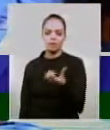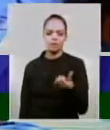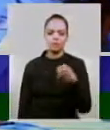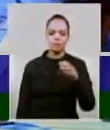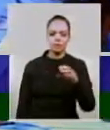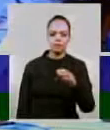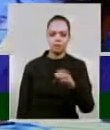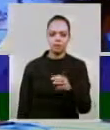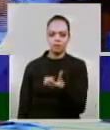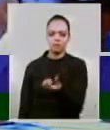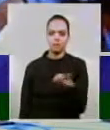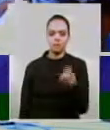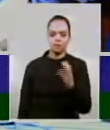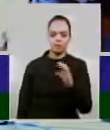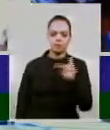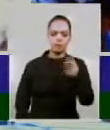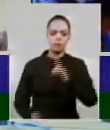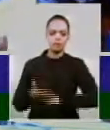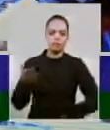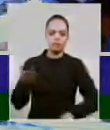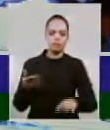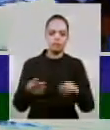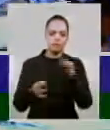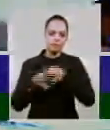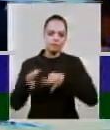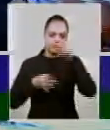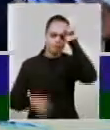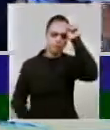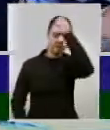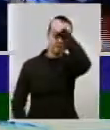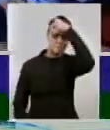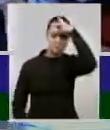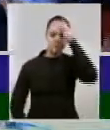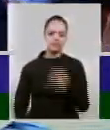R$ 1.255.660 e da outras providências. Projeto do prefeito municipal.